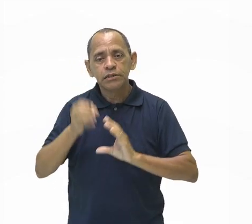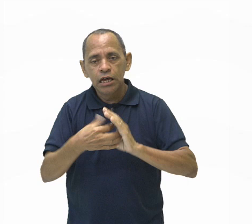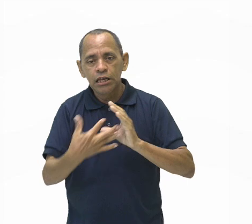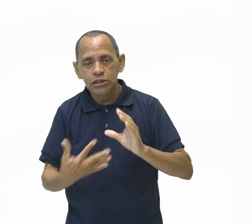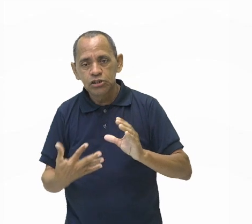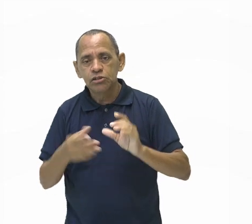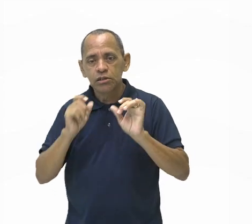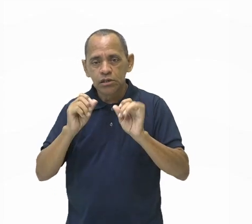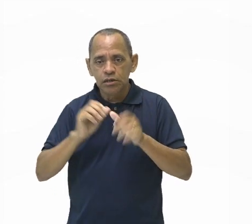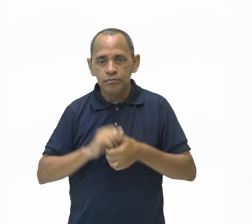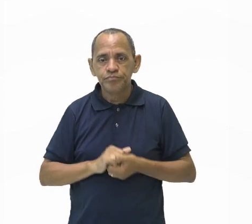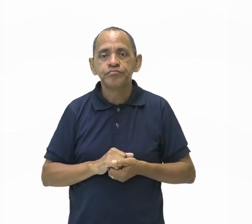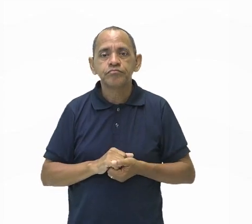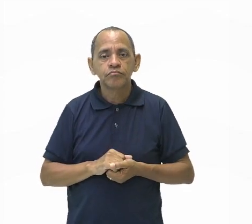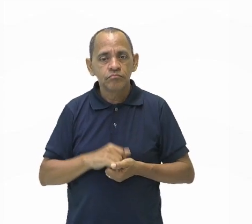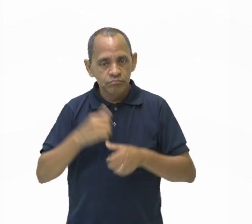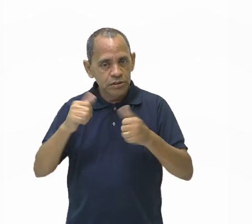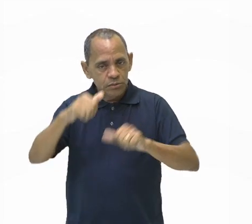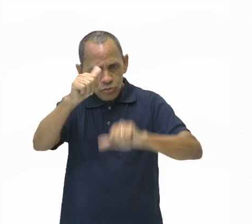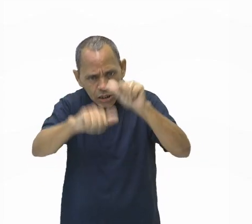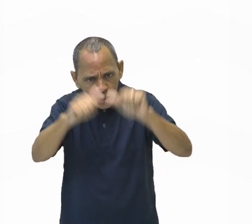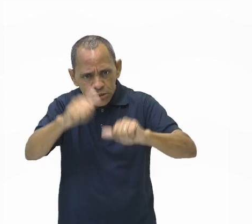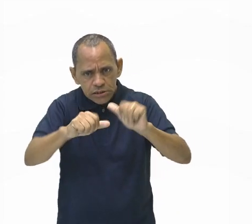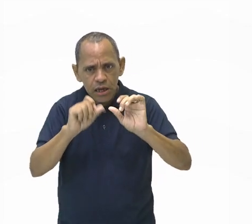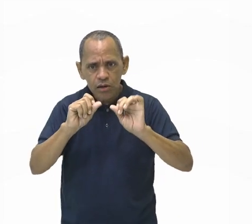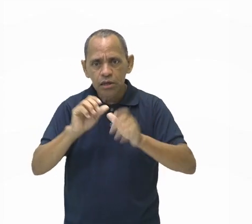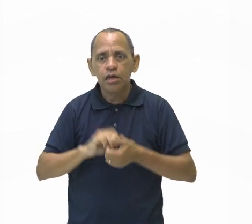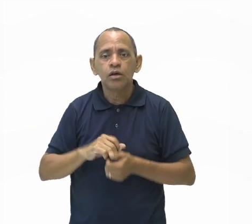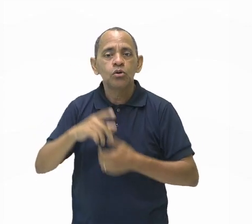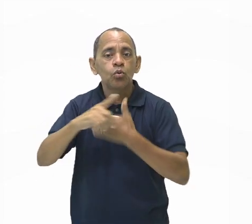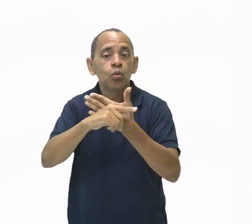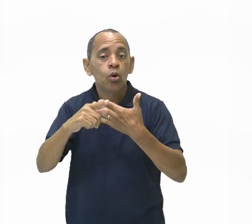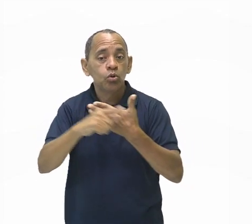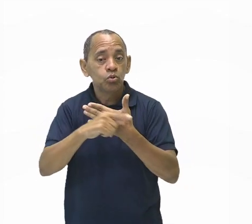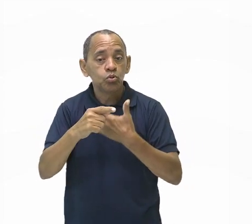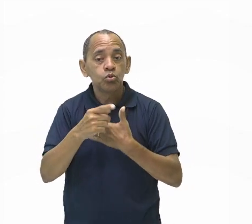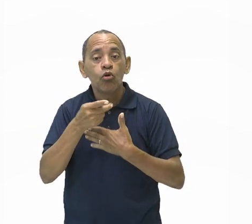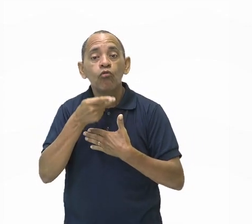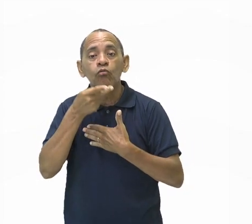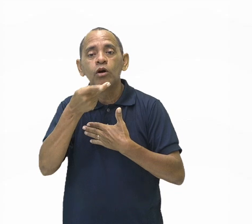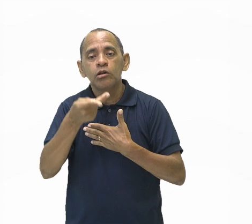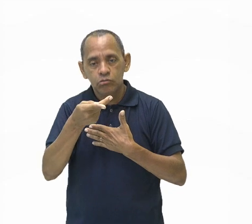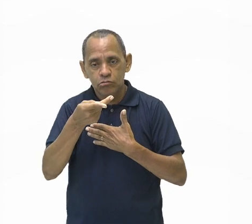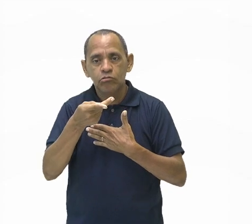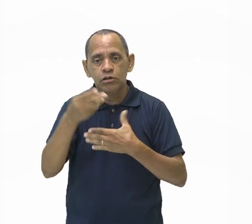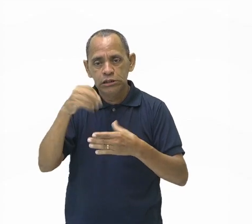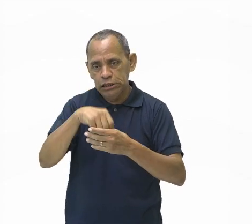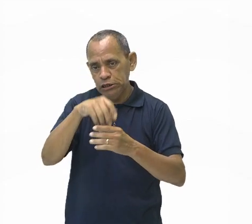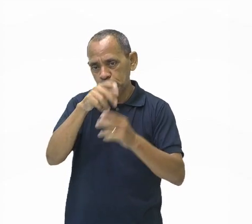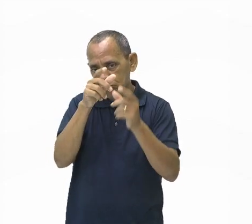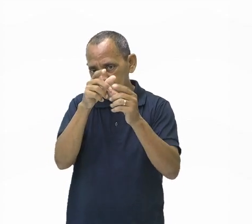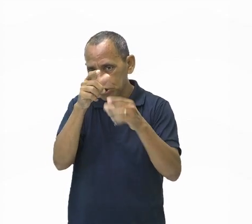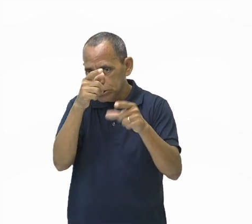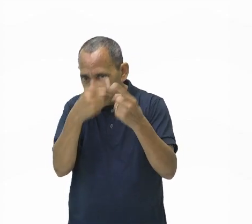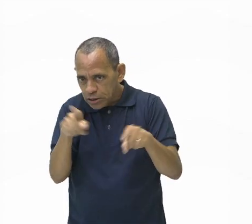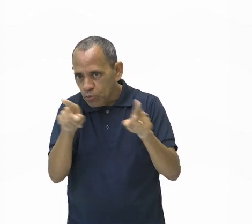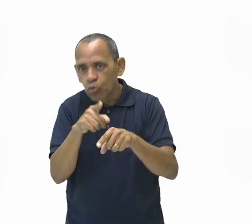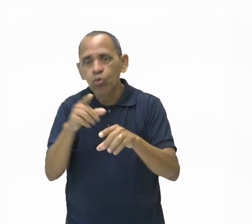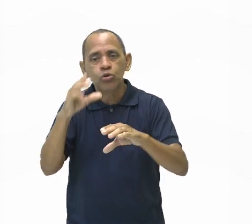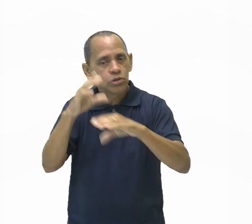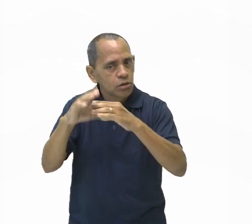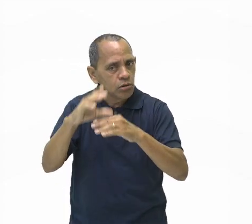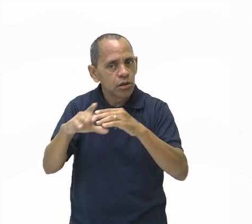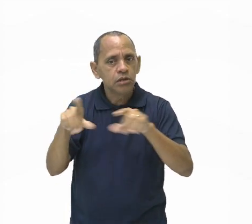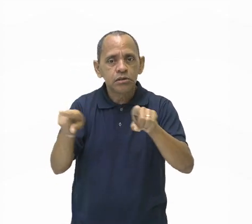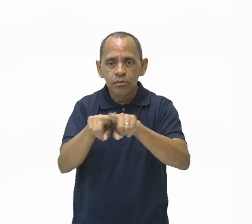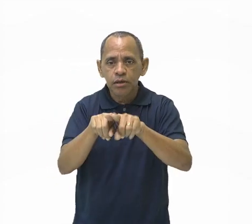o poema nós temos que interpretar, né, o que o autor ali quis dizer? Exatamente, a canção é da mesma forma.